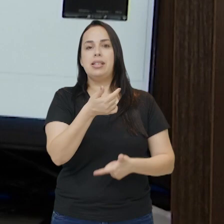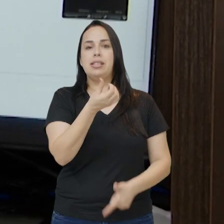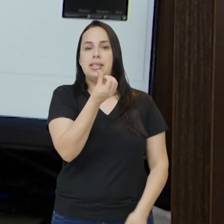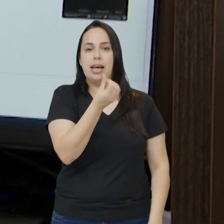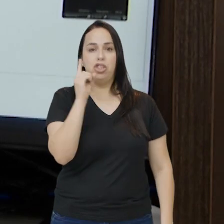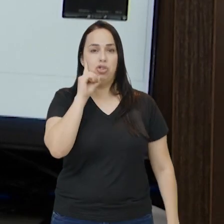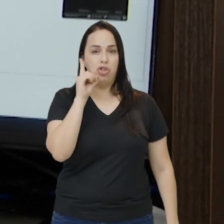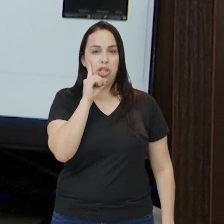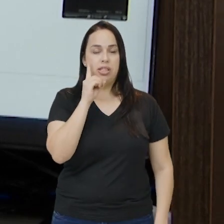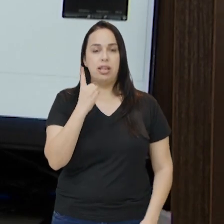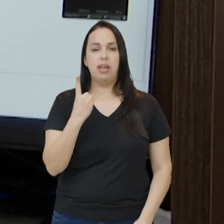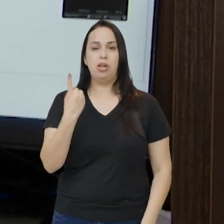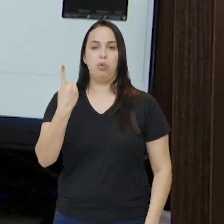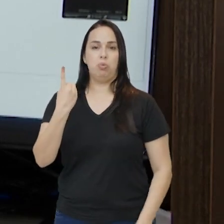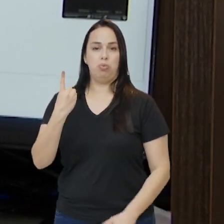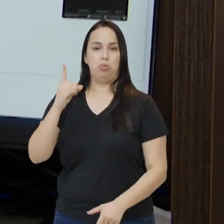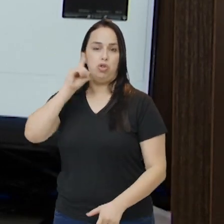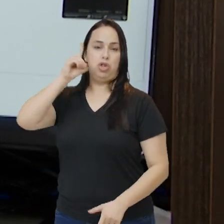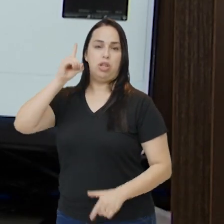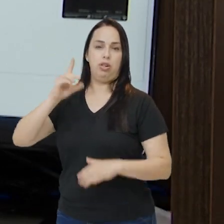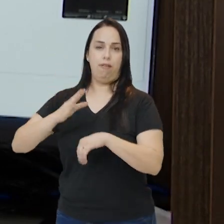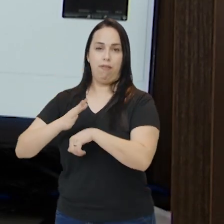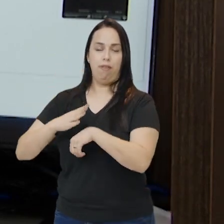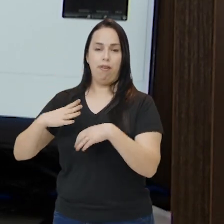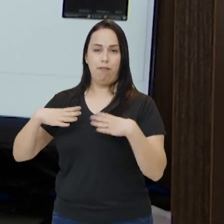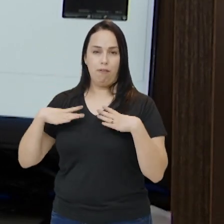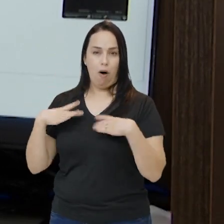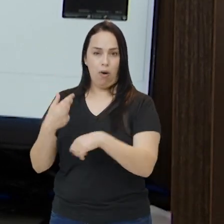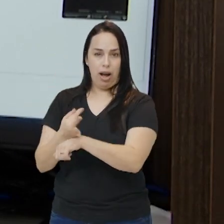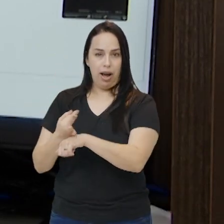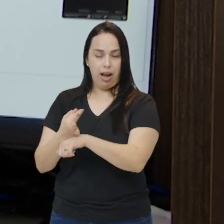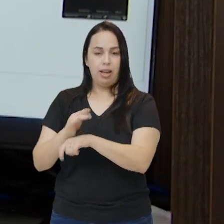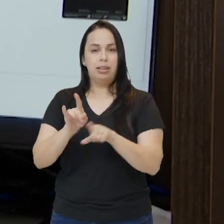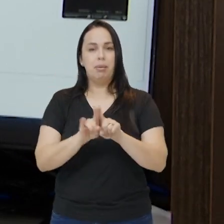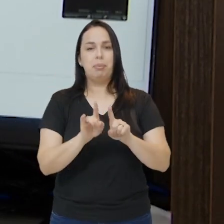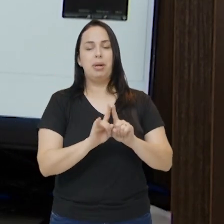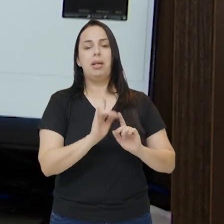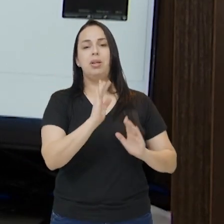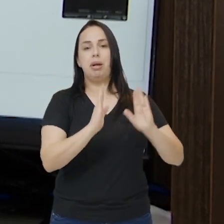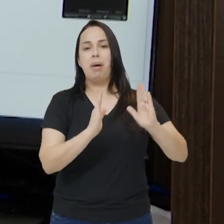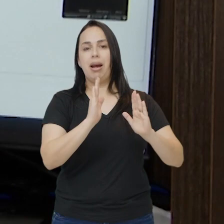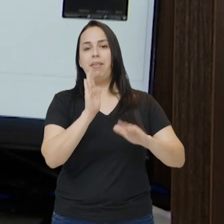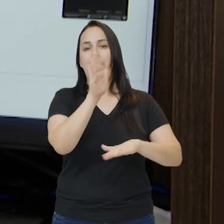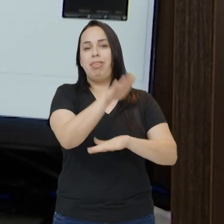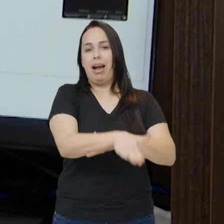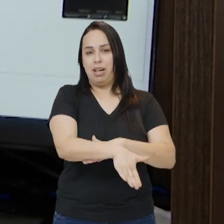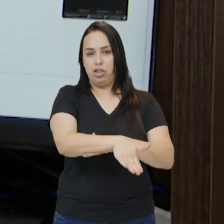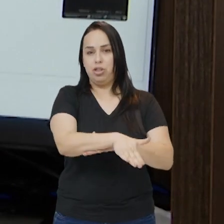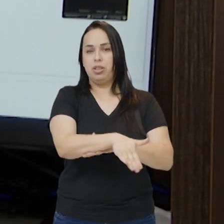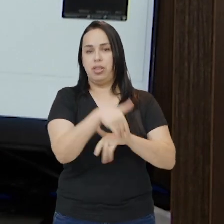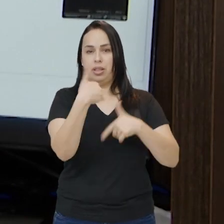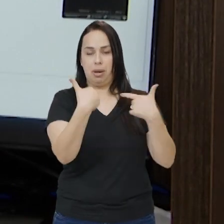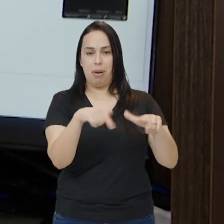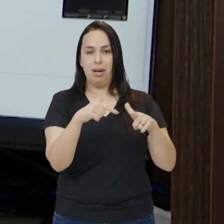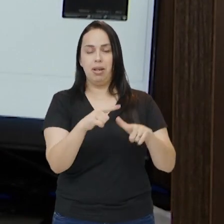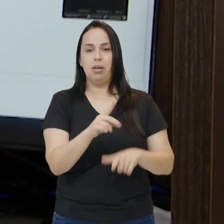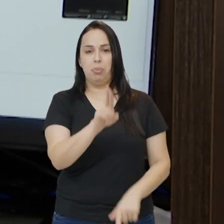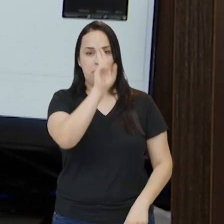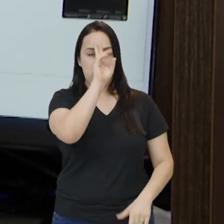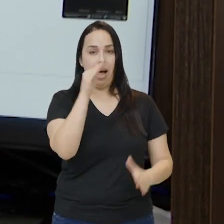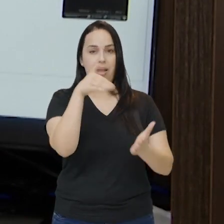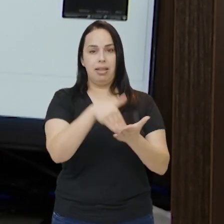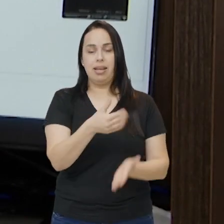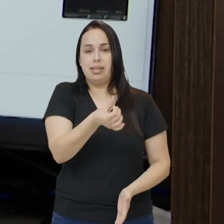folgamos apenas um dia na semana, a nossa carga horária é de 6 horas diárias e eu faço o período da tarde, do meio-dia